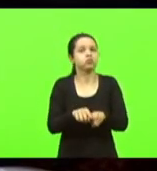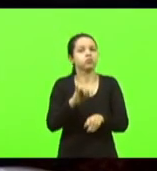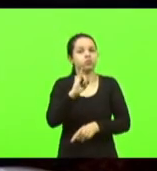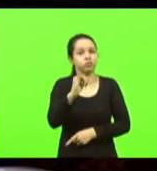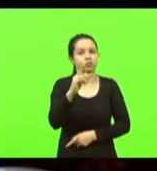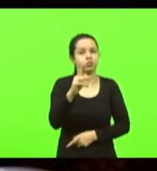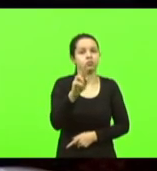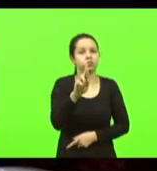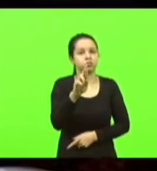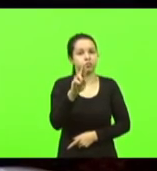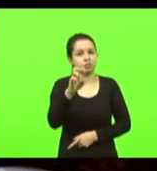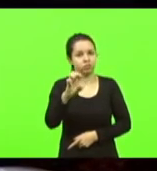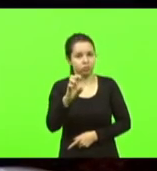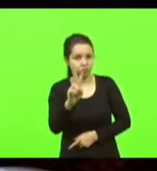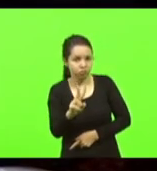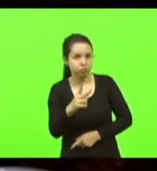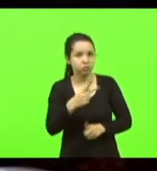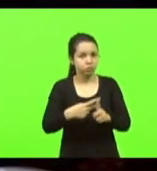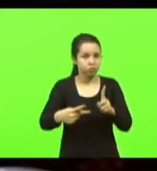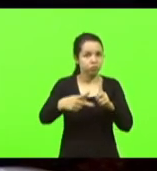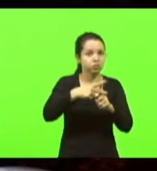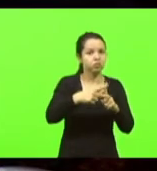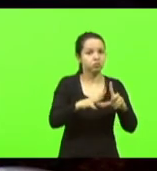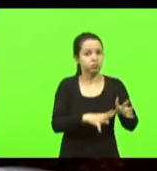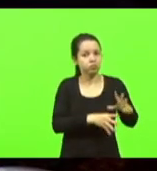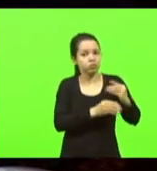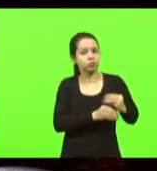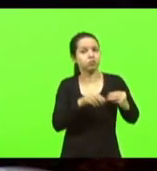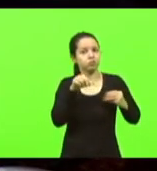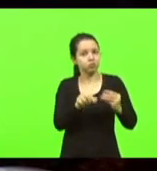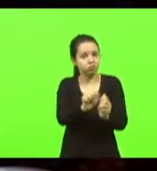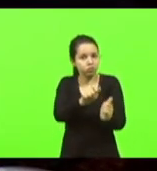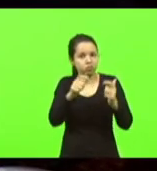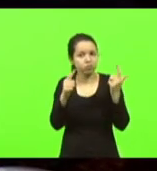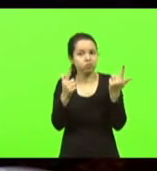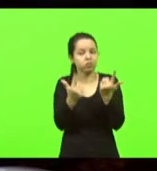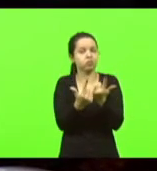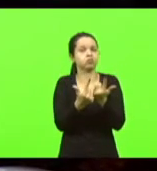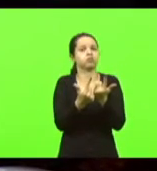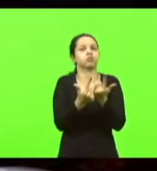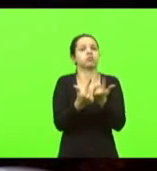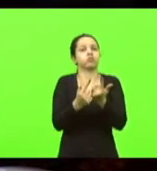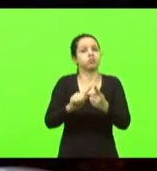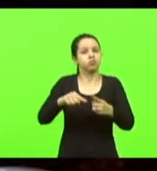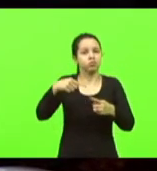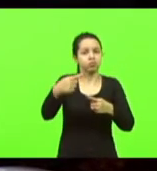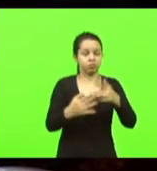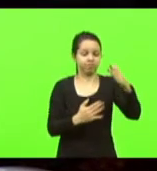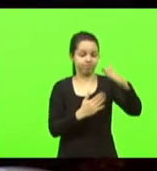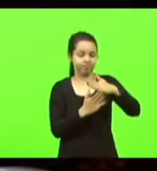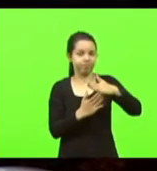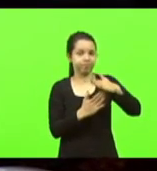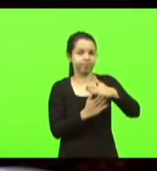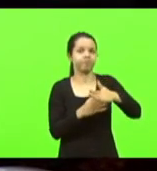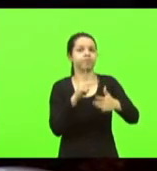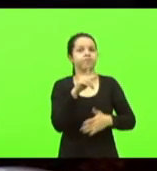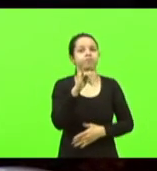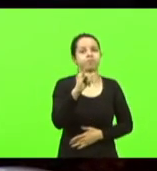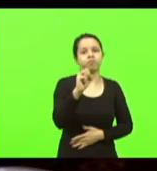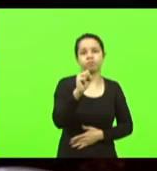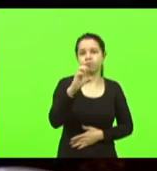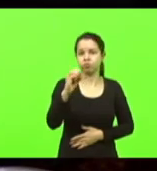para que a previdência complementar que vai vir essa casa atenda a partir do piso salarial do